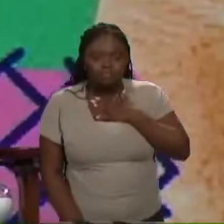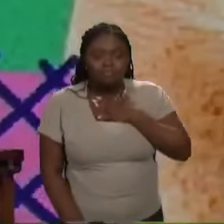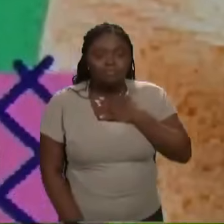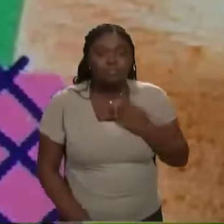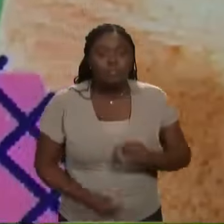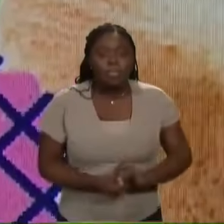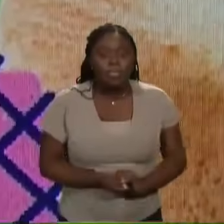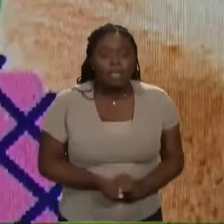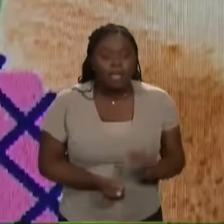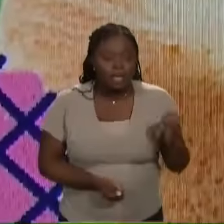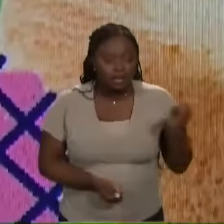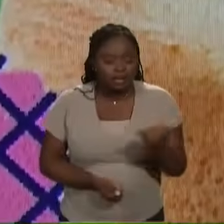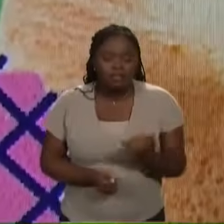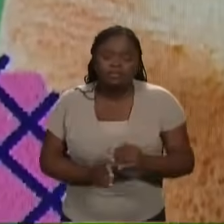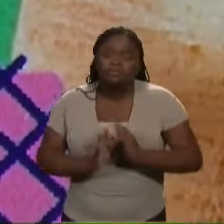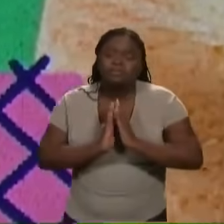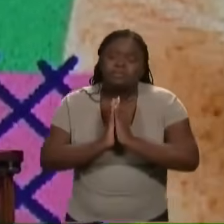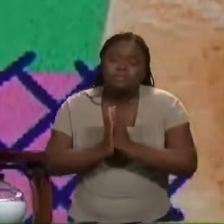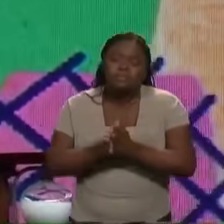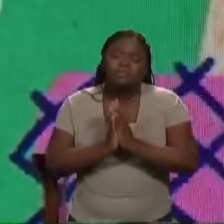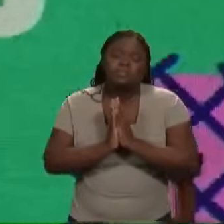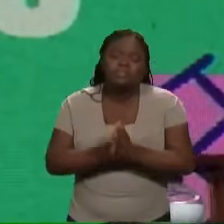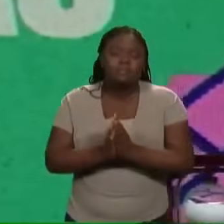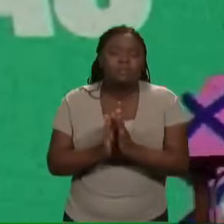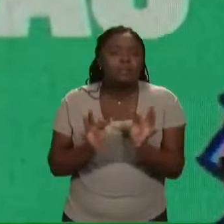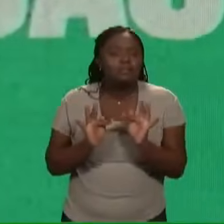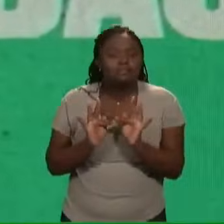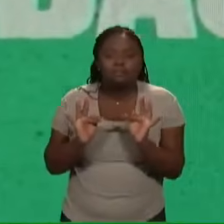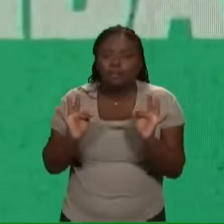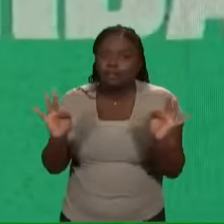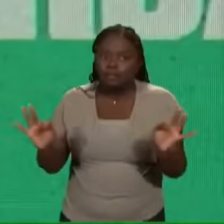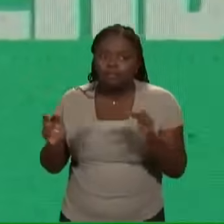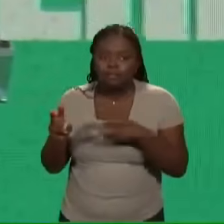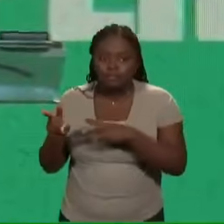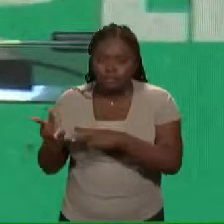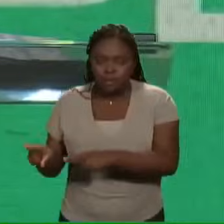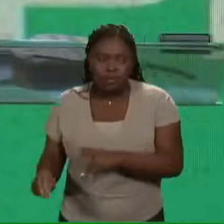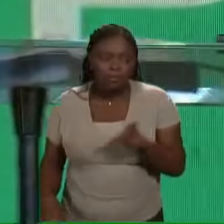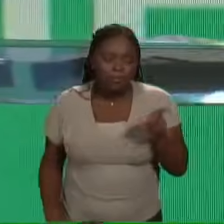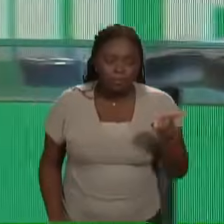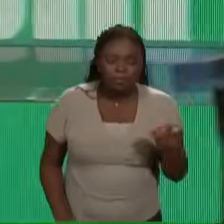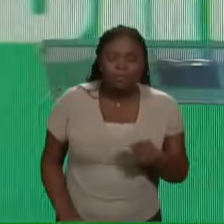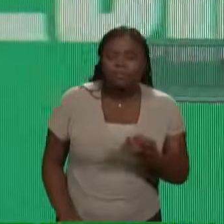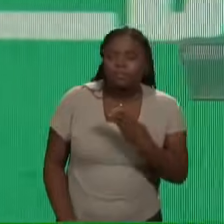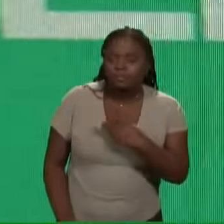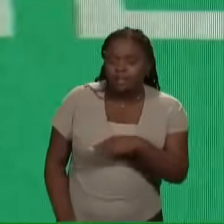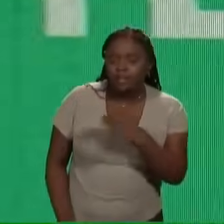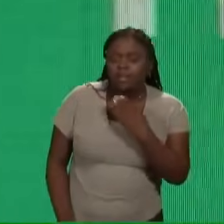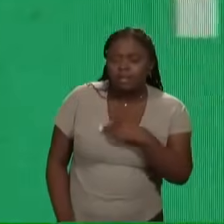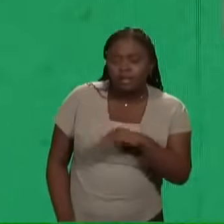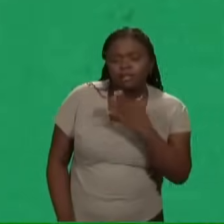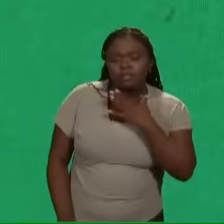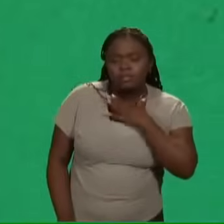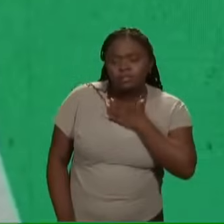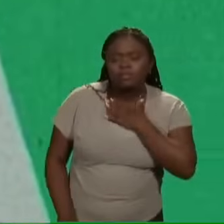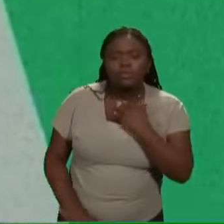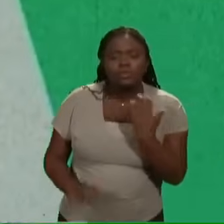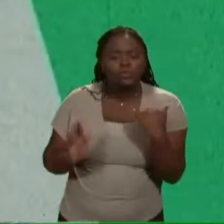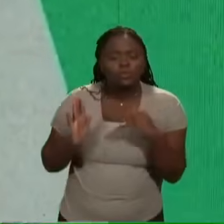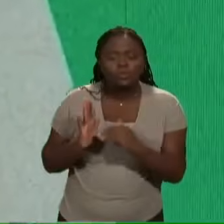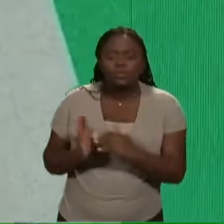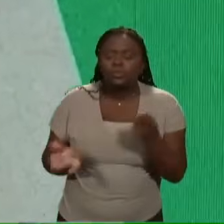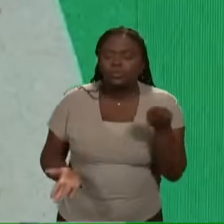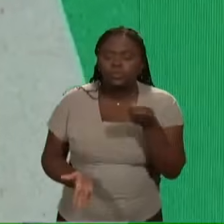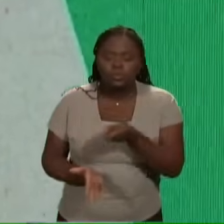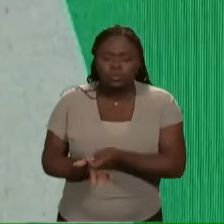Aí o cara falou: por favor. Mesma frase que ele falou lá dentro, o cara falou lá fora: tem misericórdia de mim e tudo te